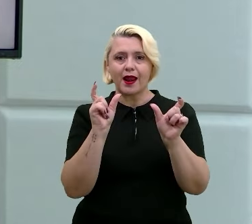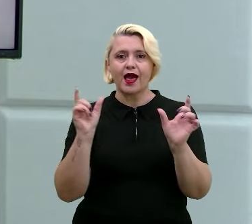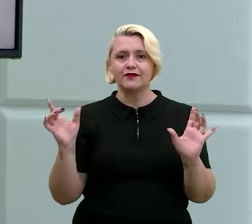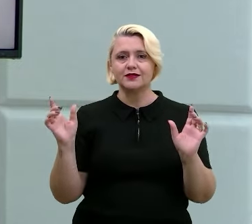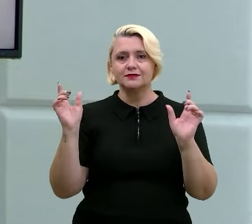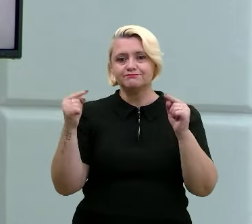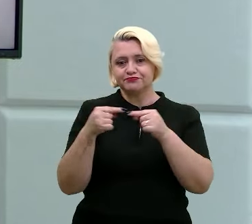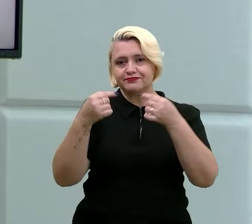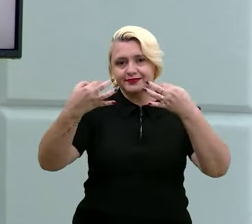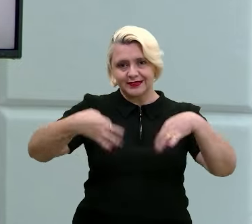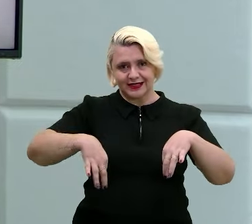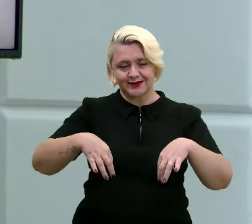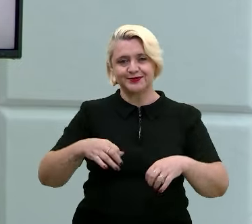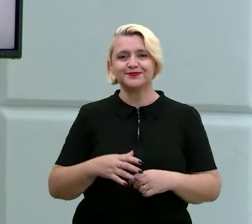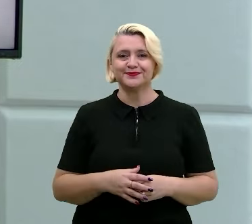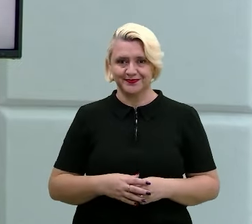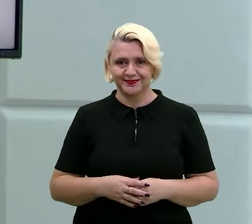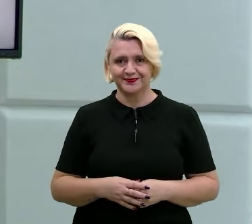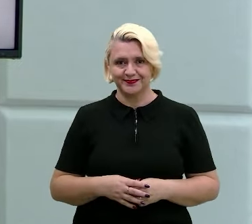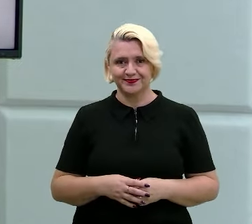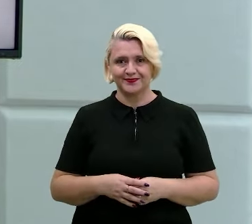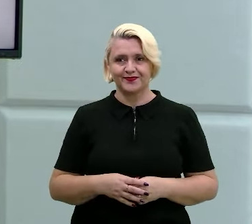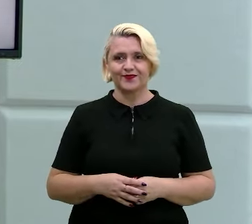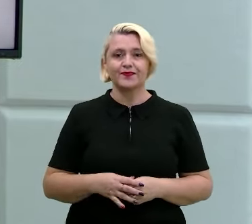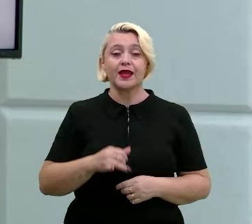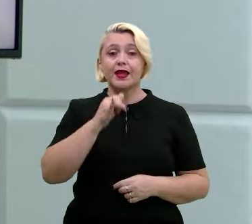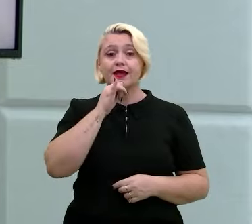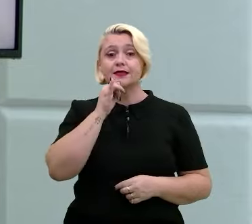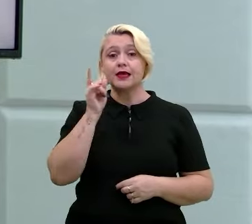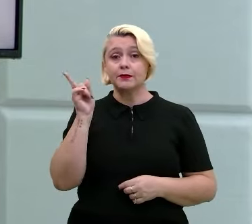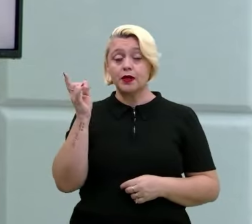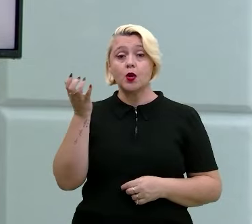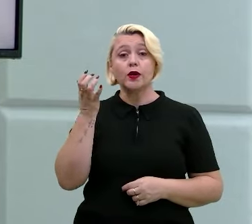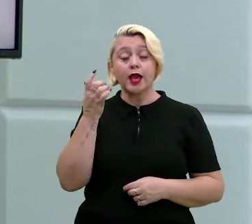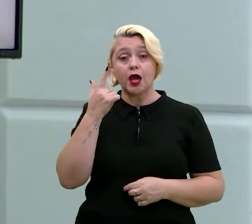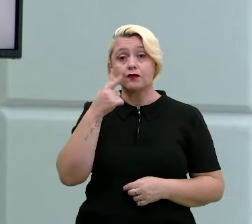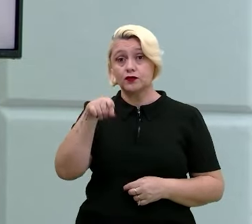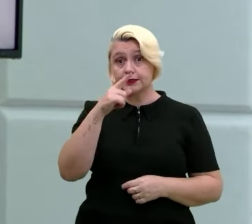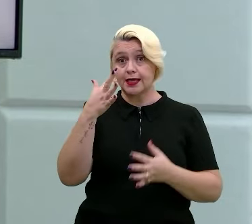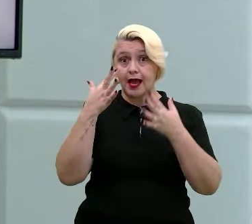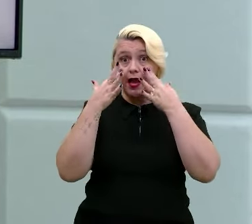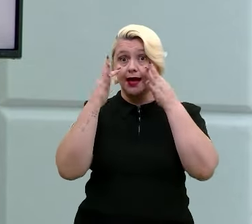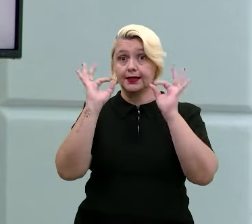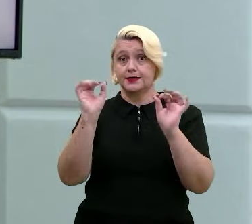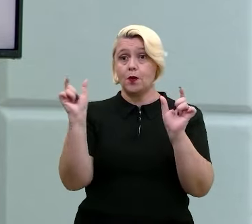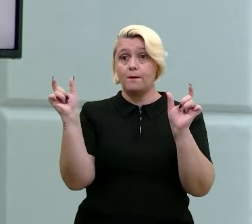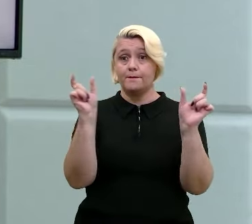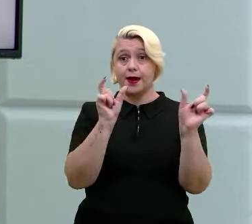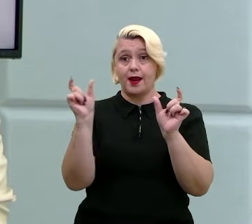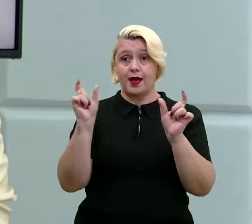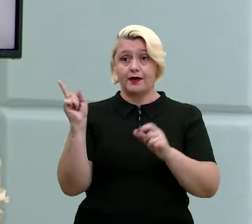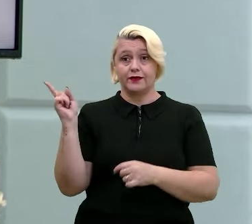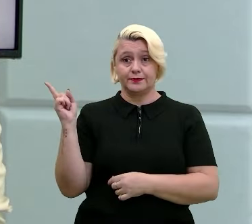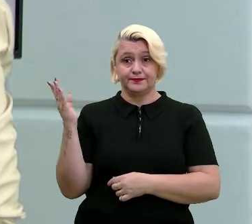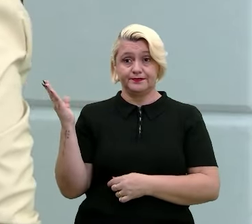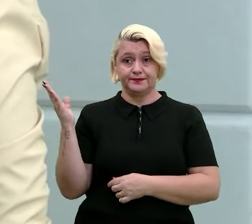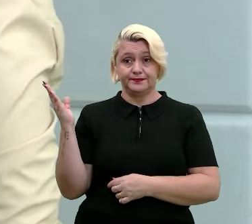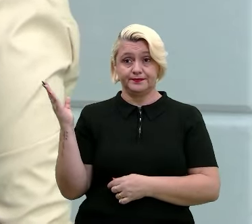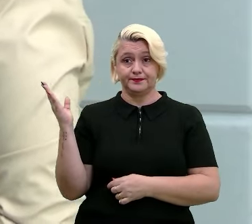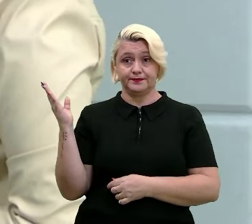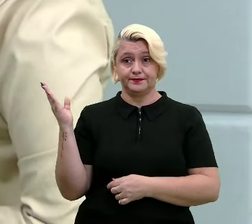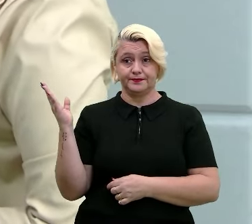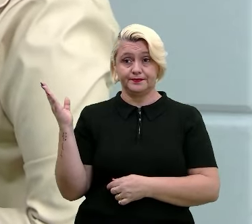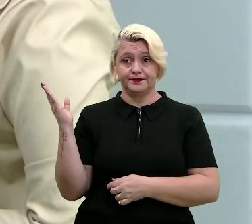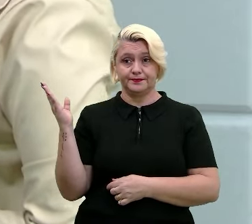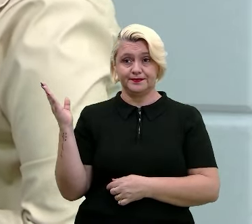conectá-las, tá certo? Aqui, eu quero que você preste atenção nas palavrinhas entretanto e